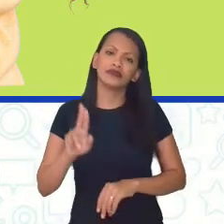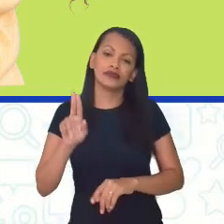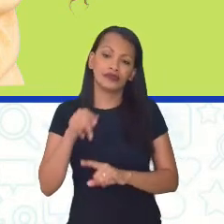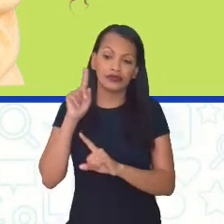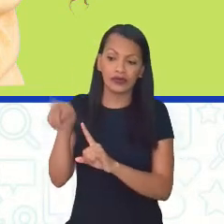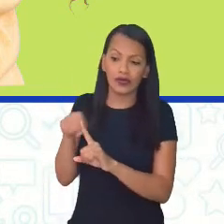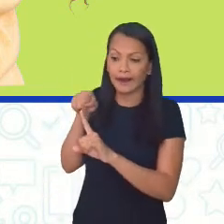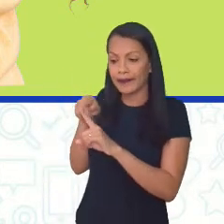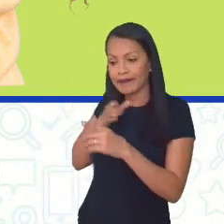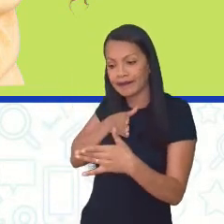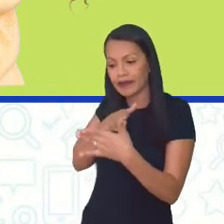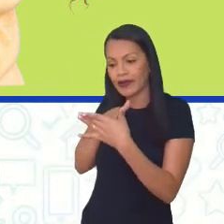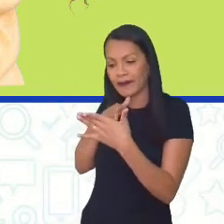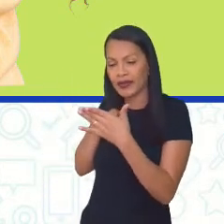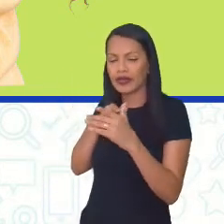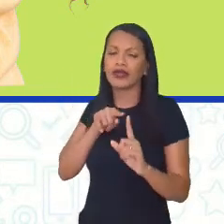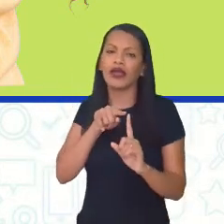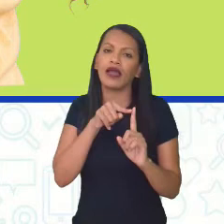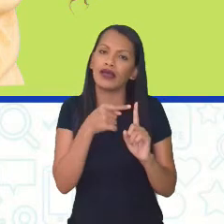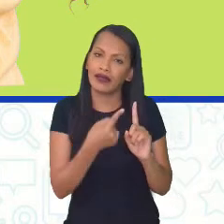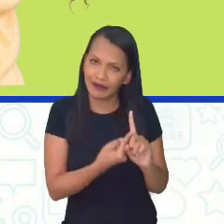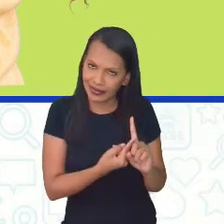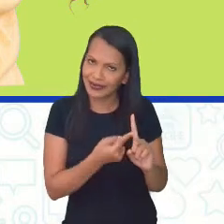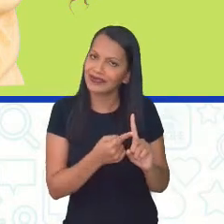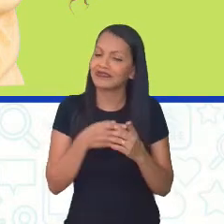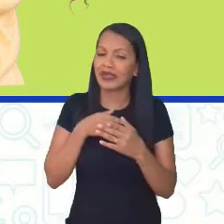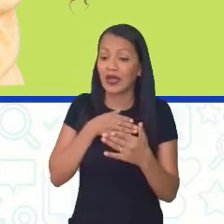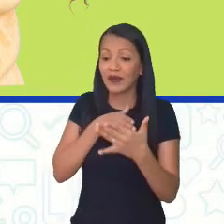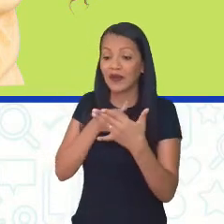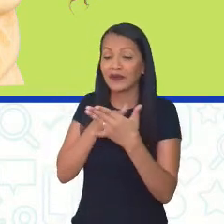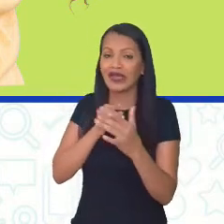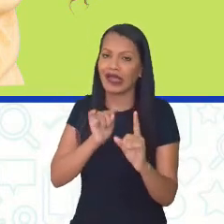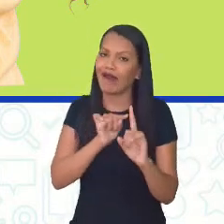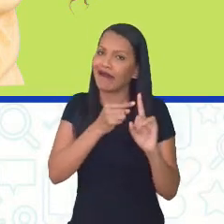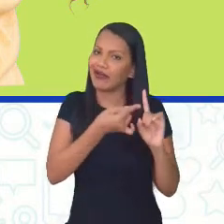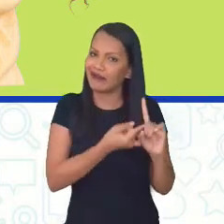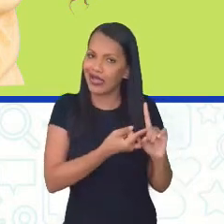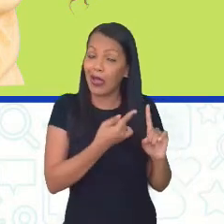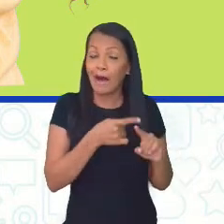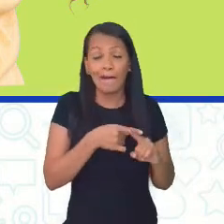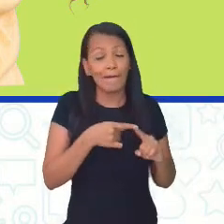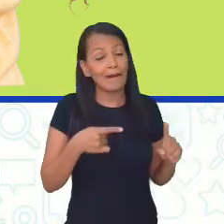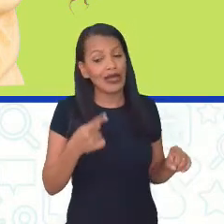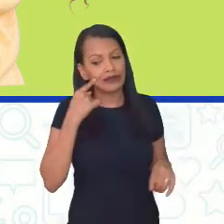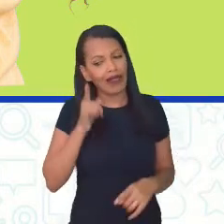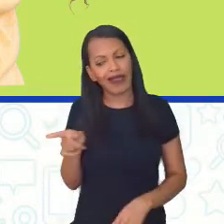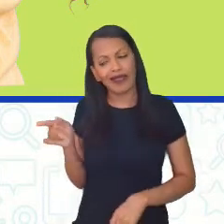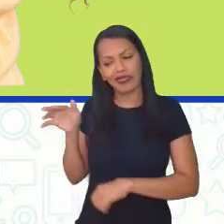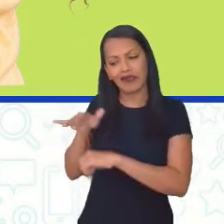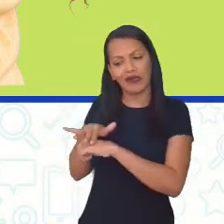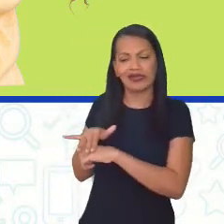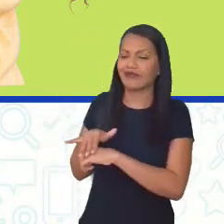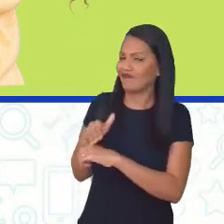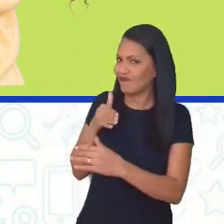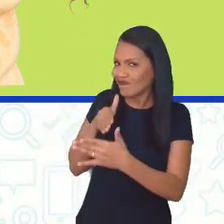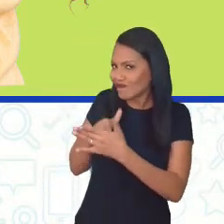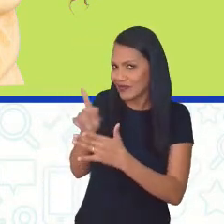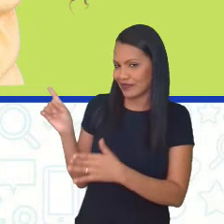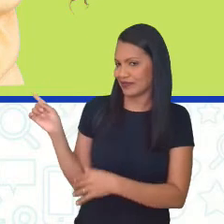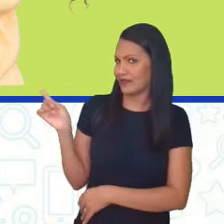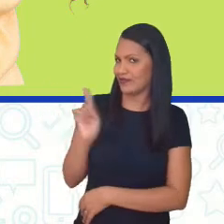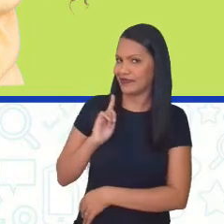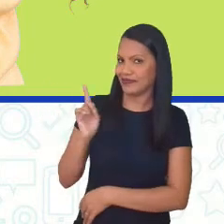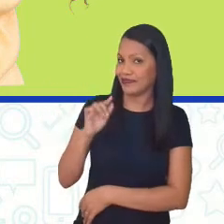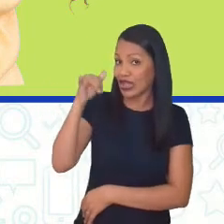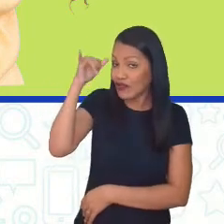de impedir a gravidez. Então, o DIU ele só impede a gravidez, mas ele não impede a questão também de